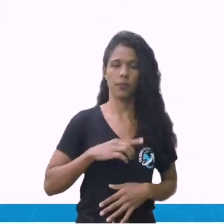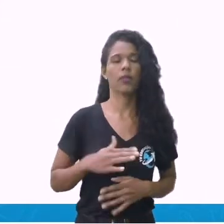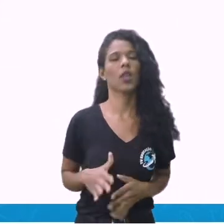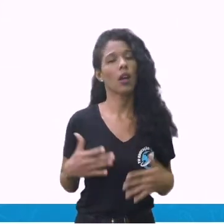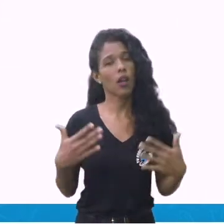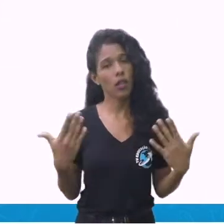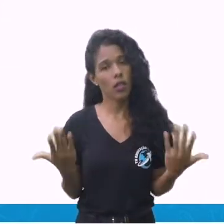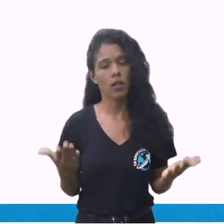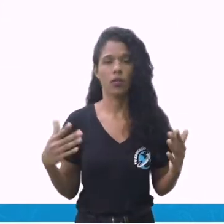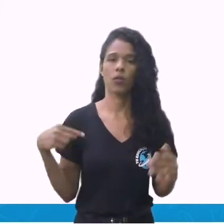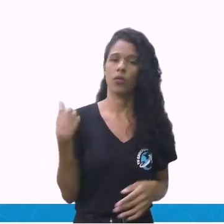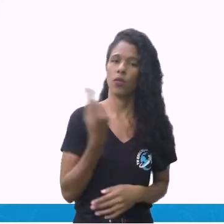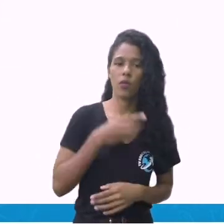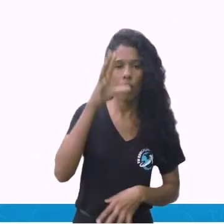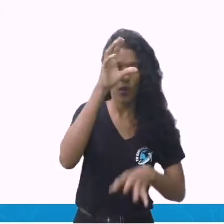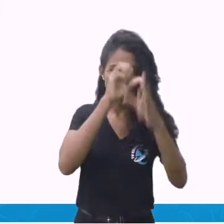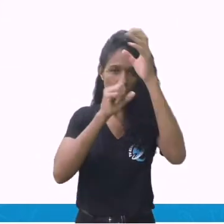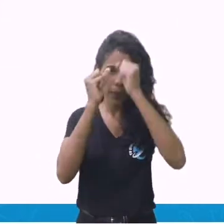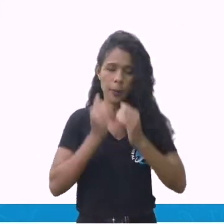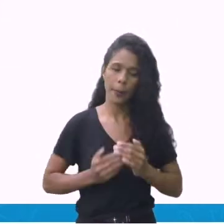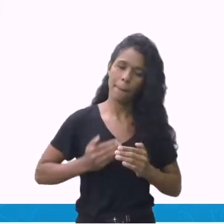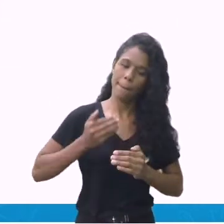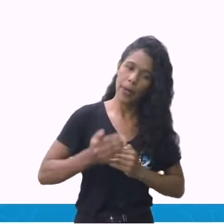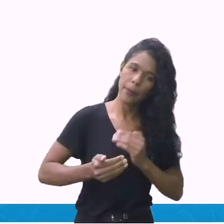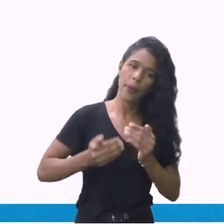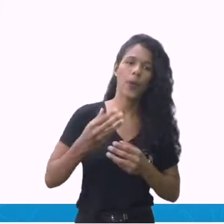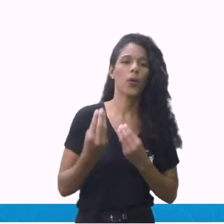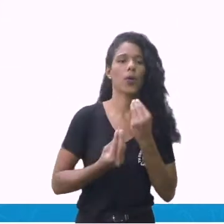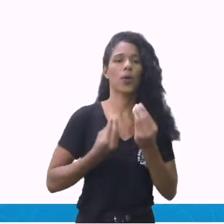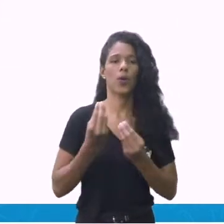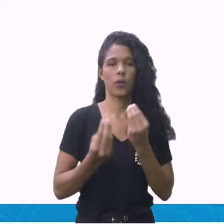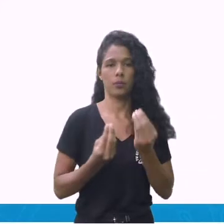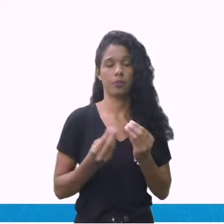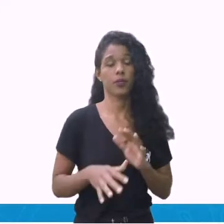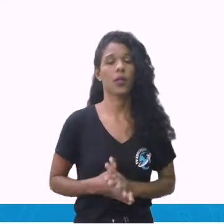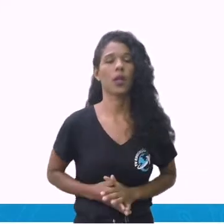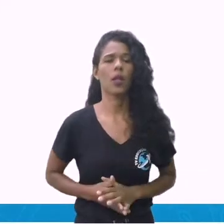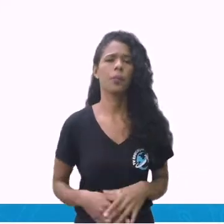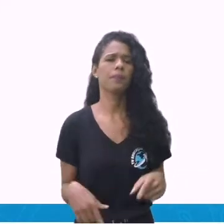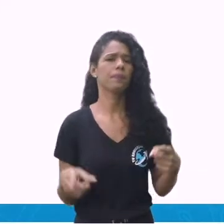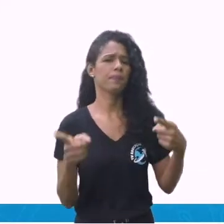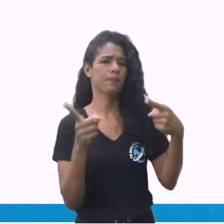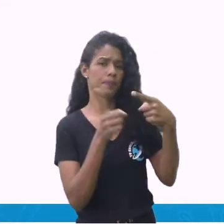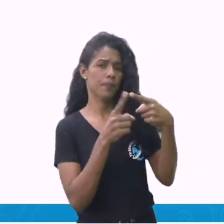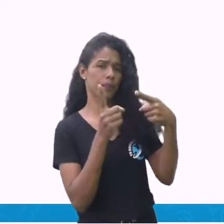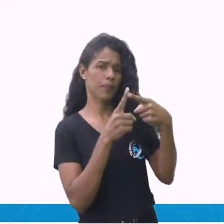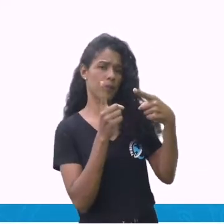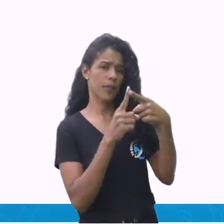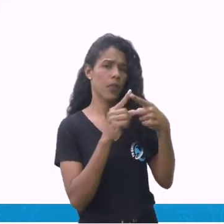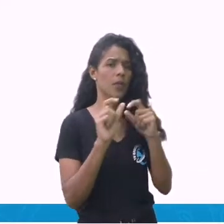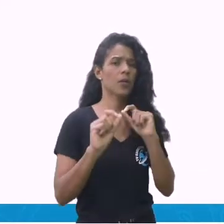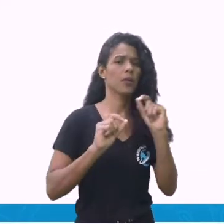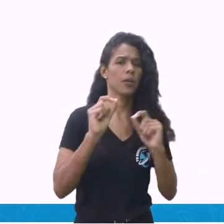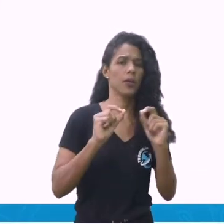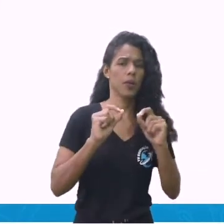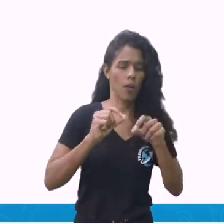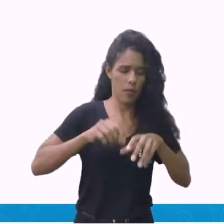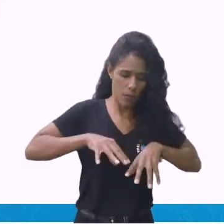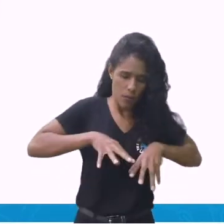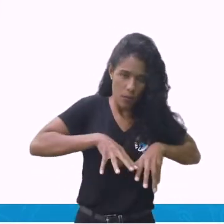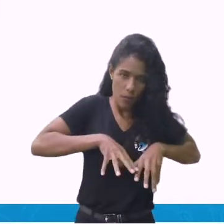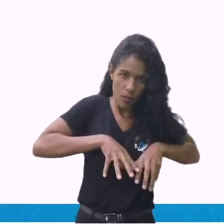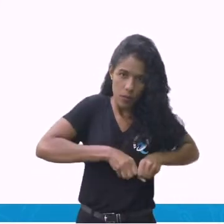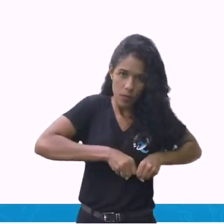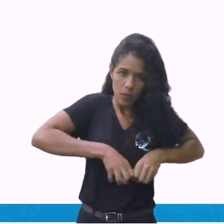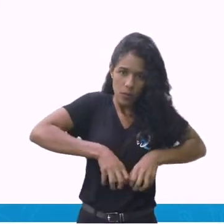Nós temos aqui, primeiramente, o sistema digestório. Então, o que acontece? Você vai lá e se alimenta, né?